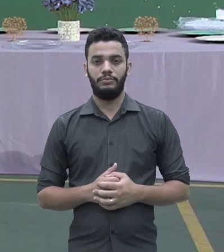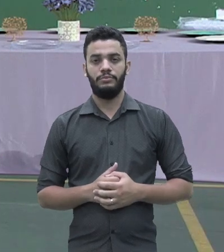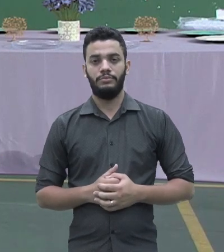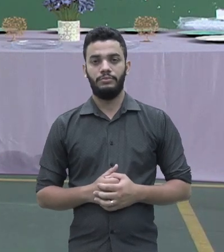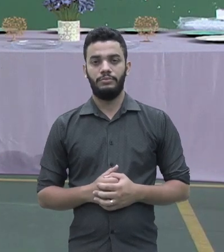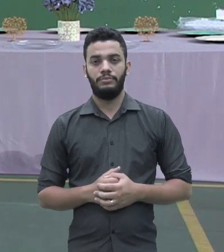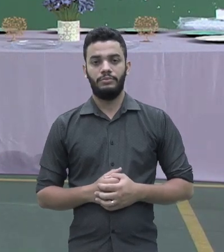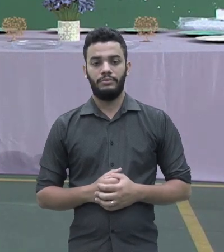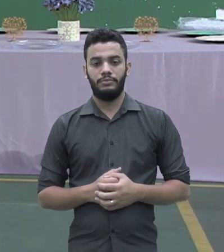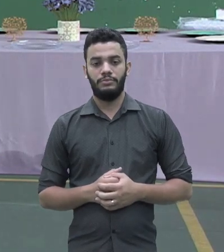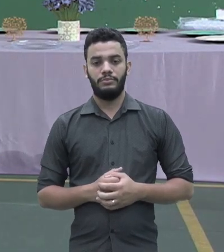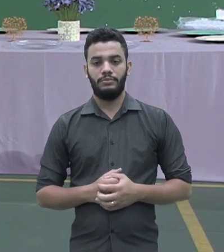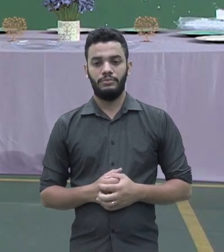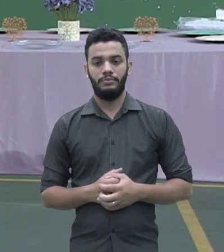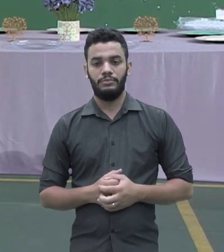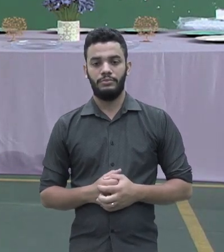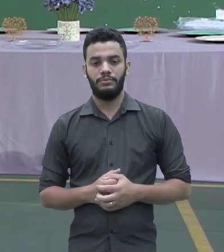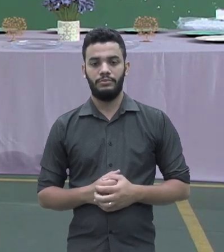Vem, meu filho.